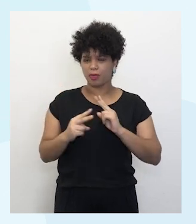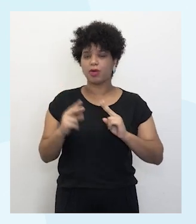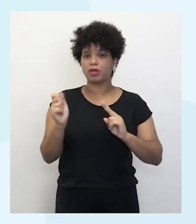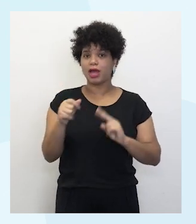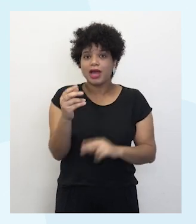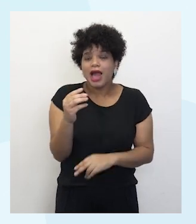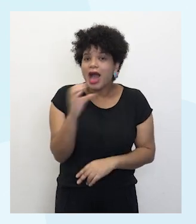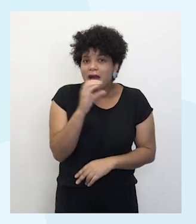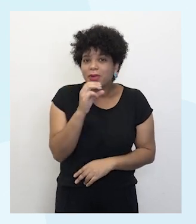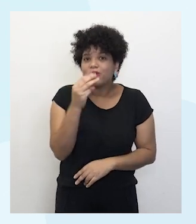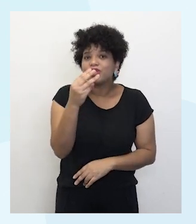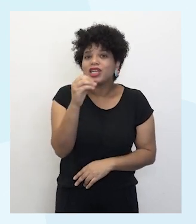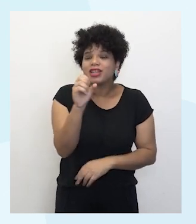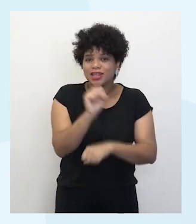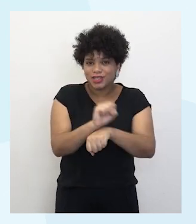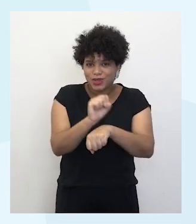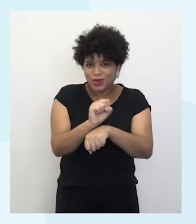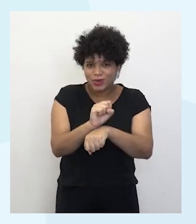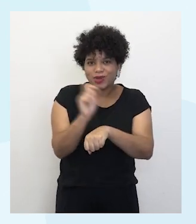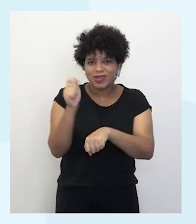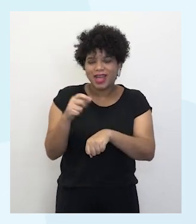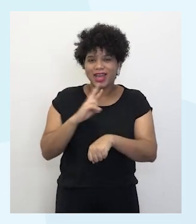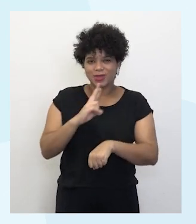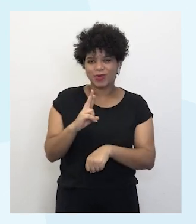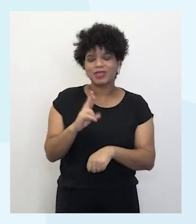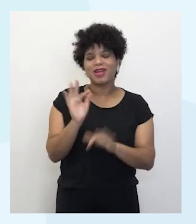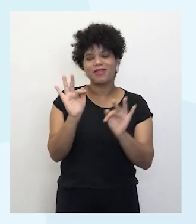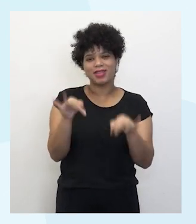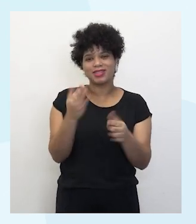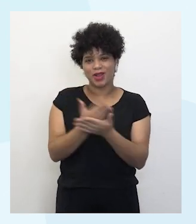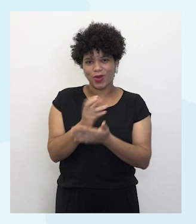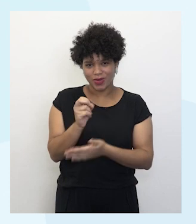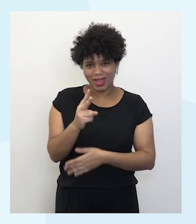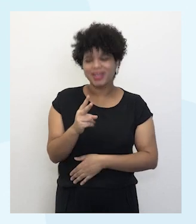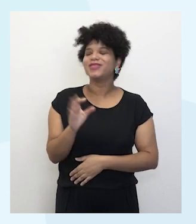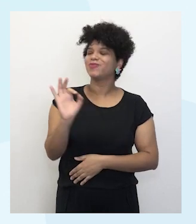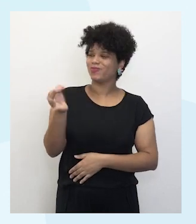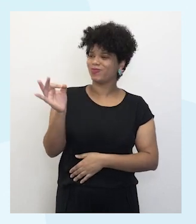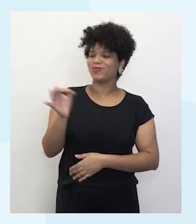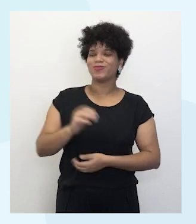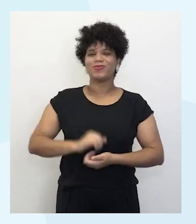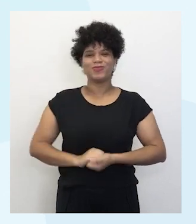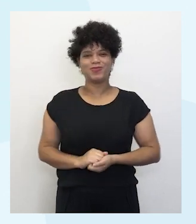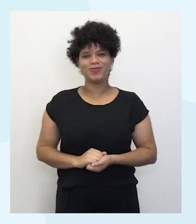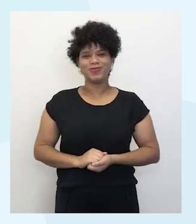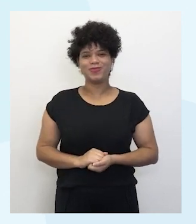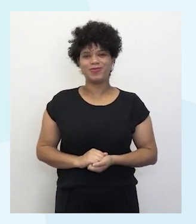segundinhos dá para vocês voltarem aí com a resposta para a gente finalizar a nossa aula. Certo? Certo.